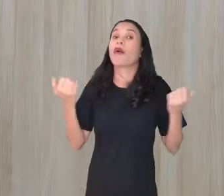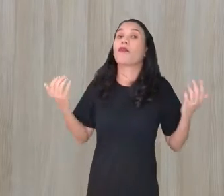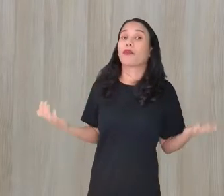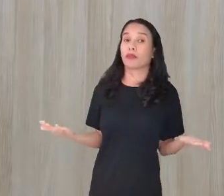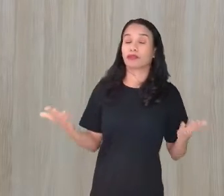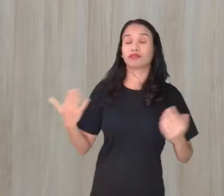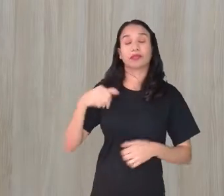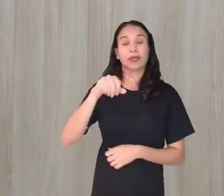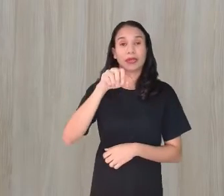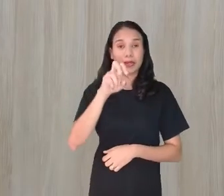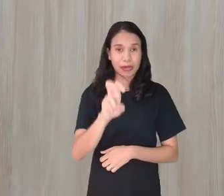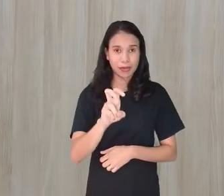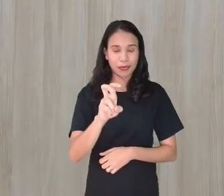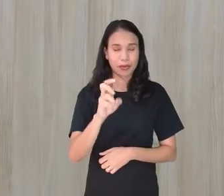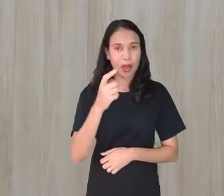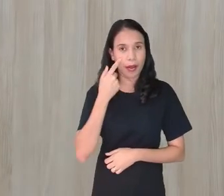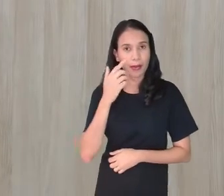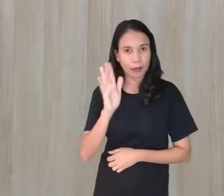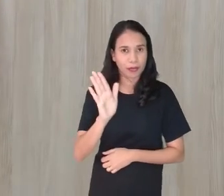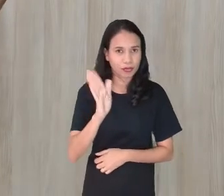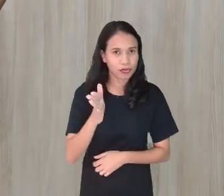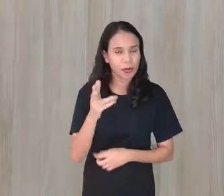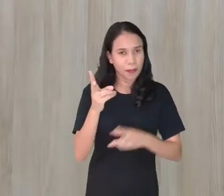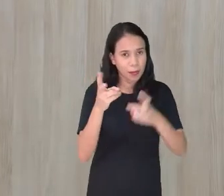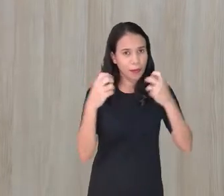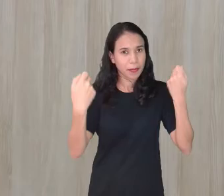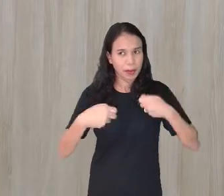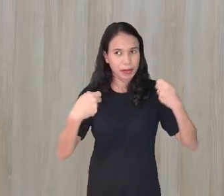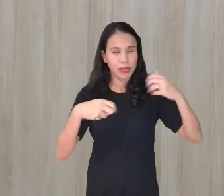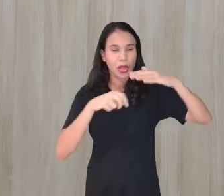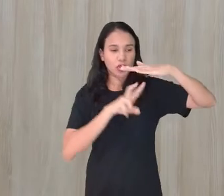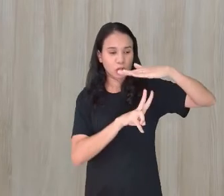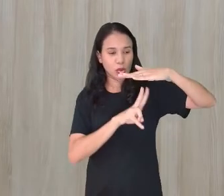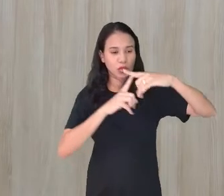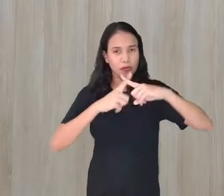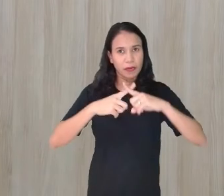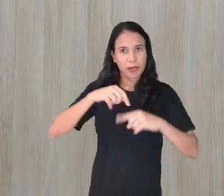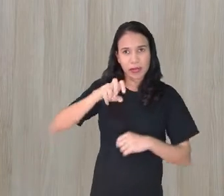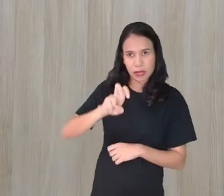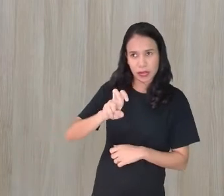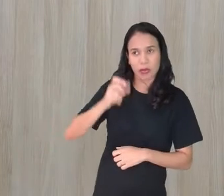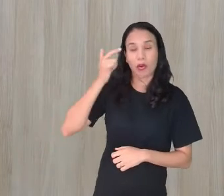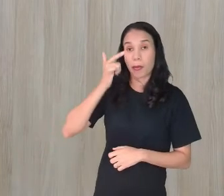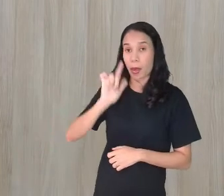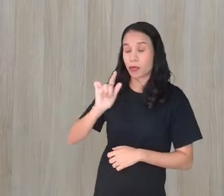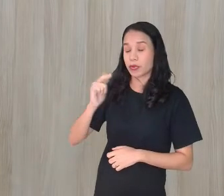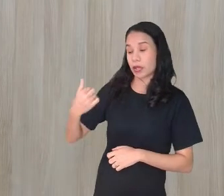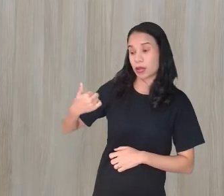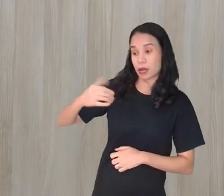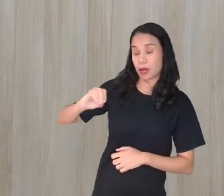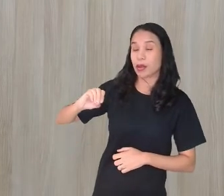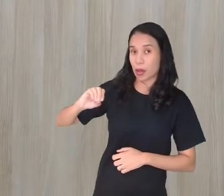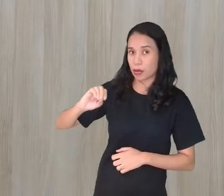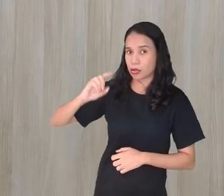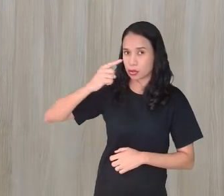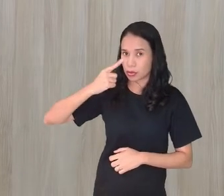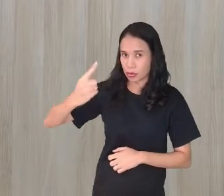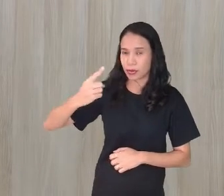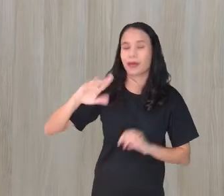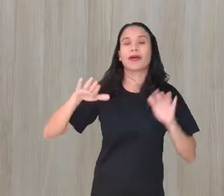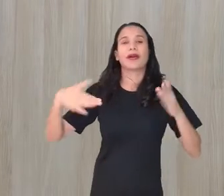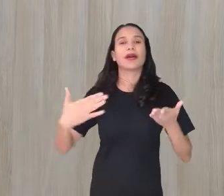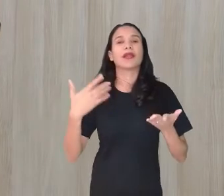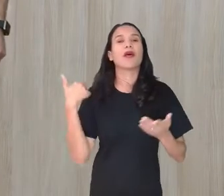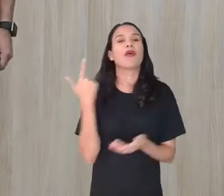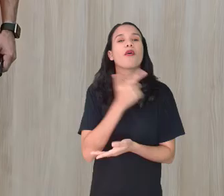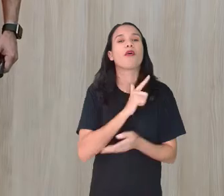igual a 5. Opa, então eu precisei multiplicar o 2 por 5 para ser igual a quanto? A 10. Então,